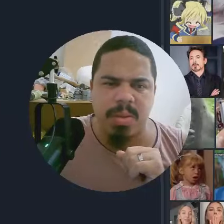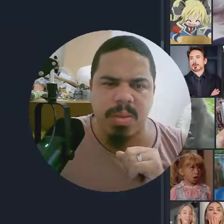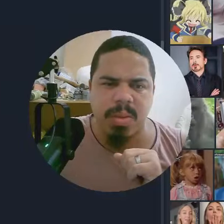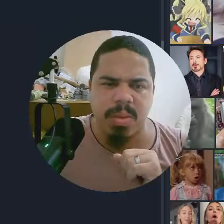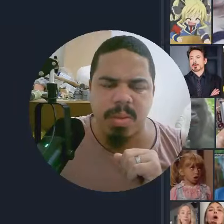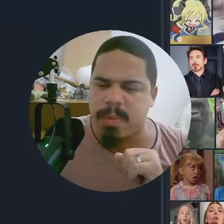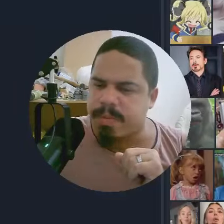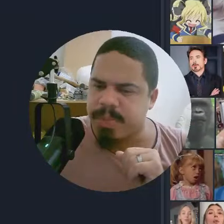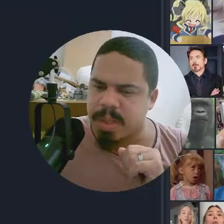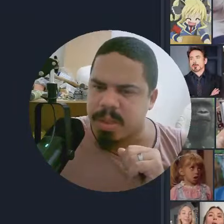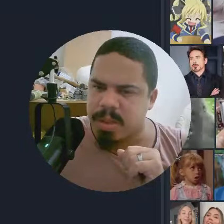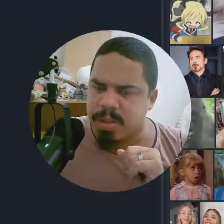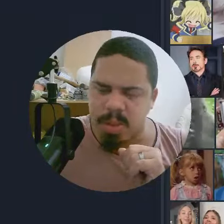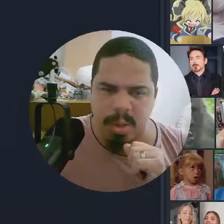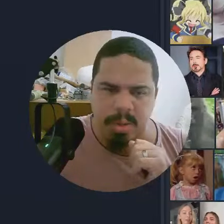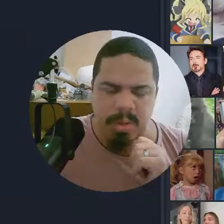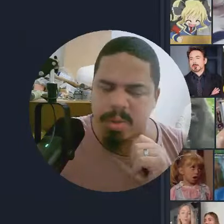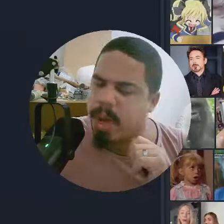aqui